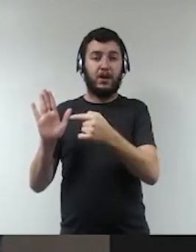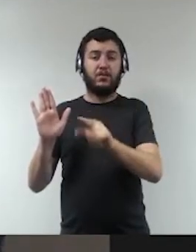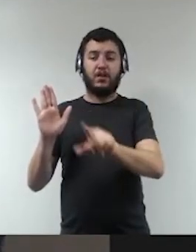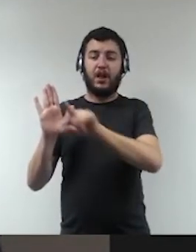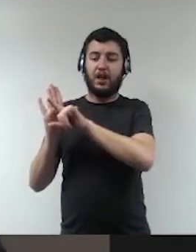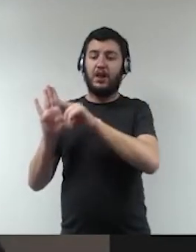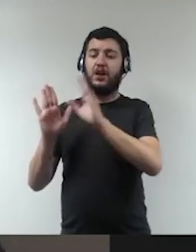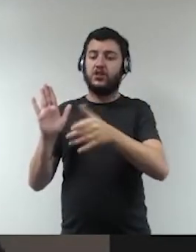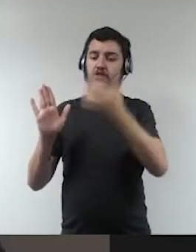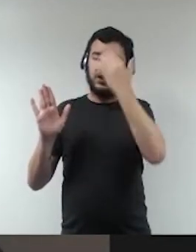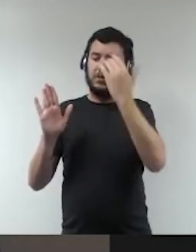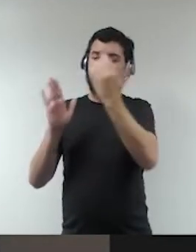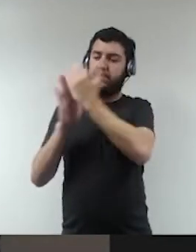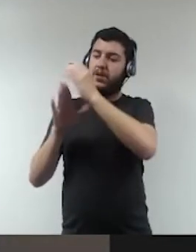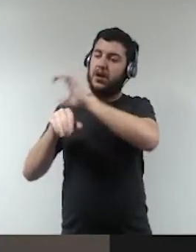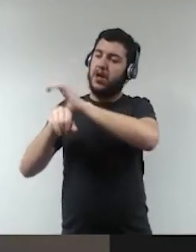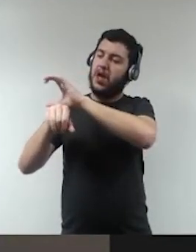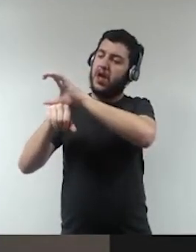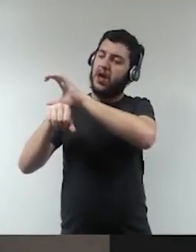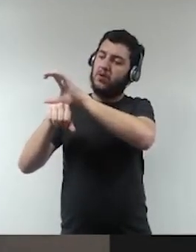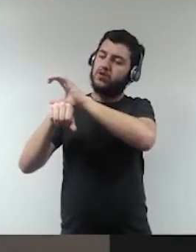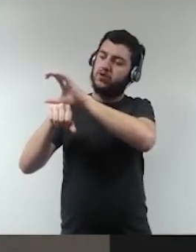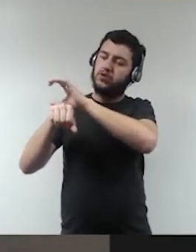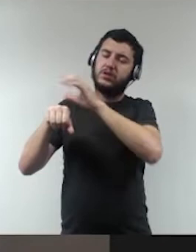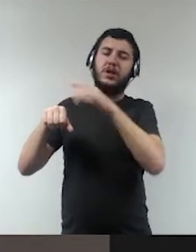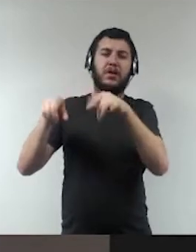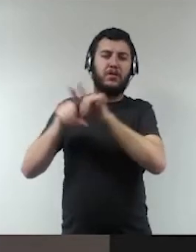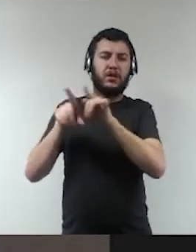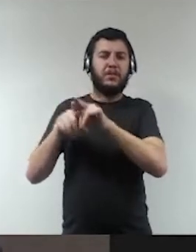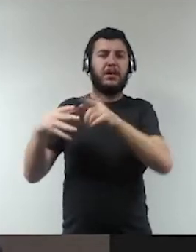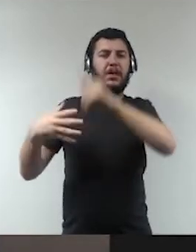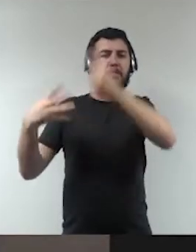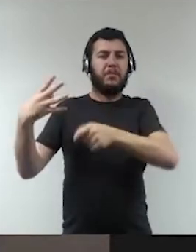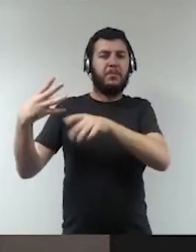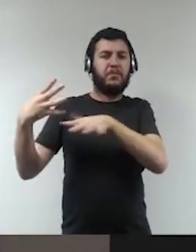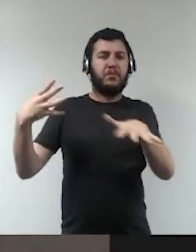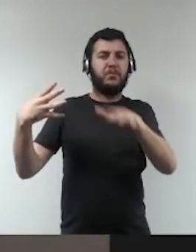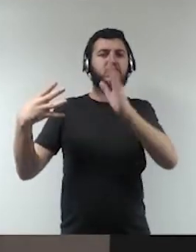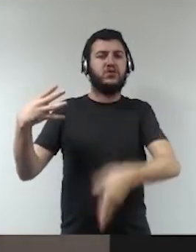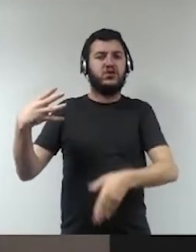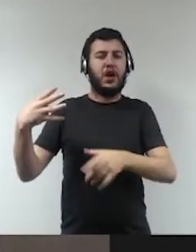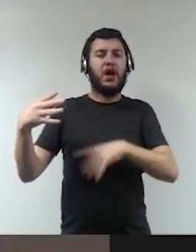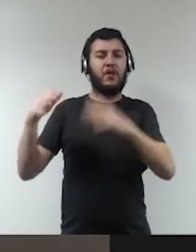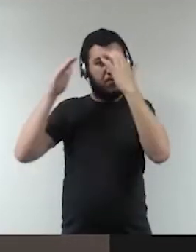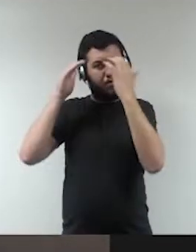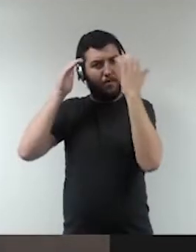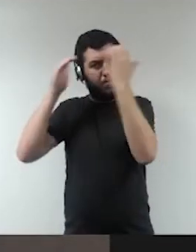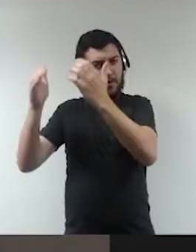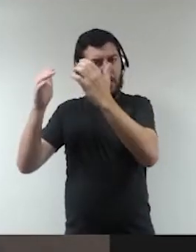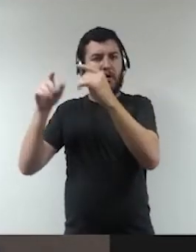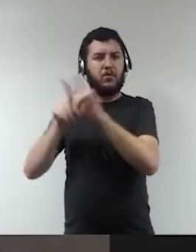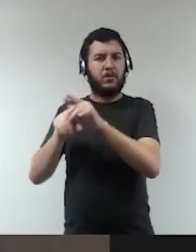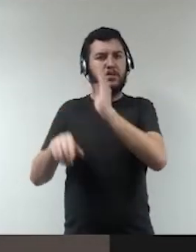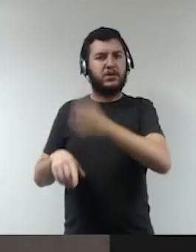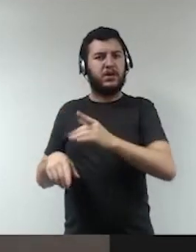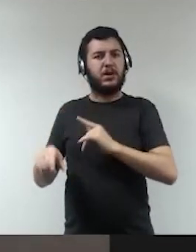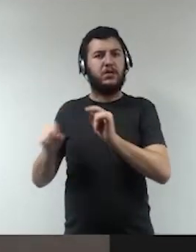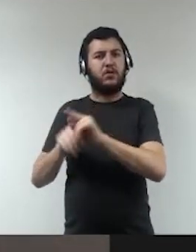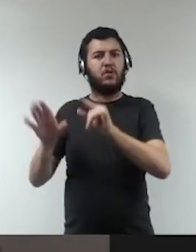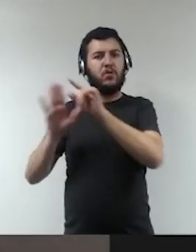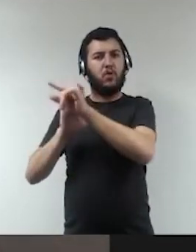que utiliza da Constituição, da lei, da jurisprudência, dos precedentes, das súmulas, enfim, e